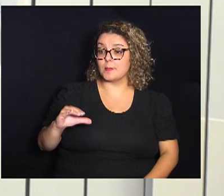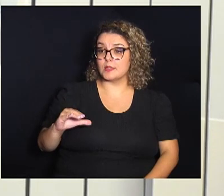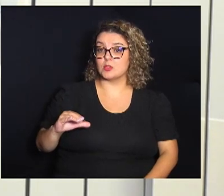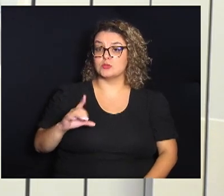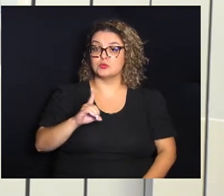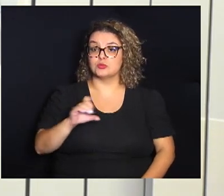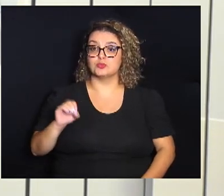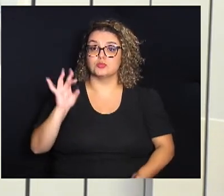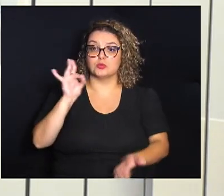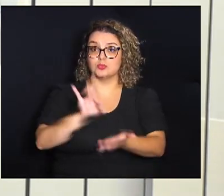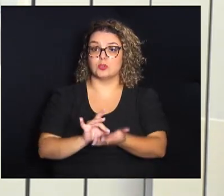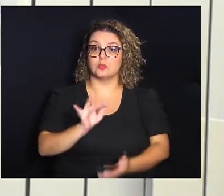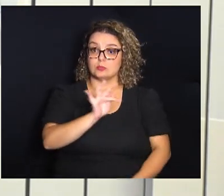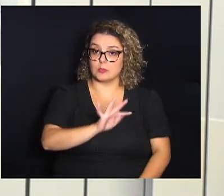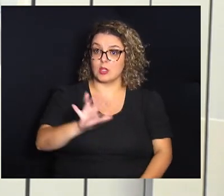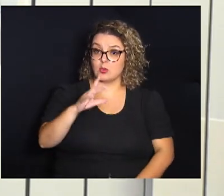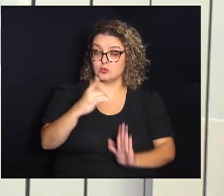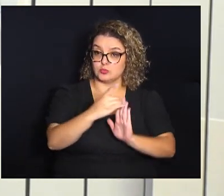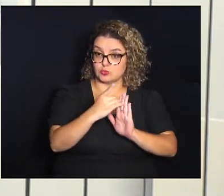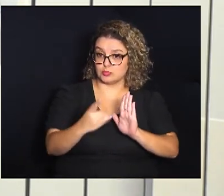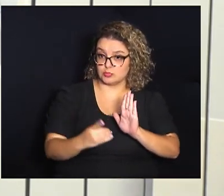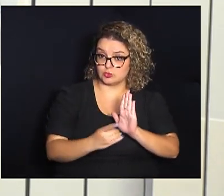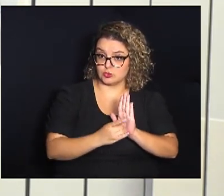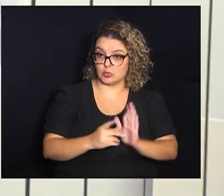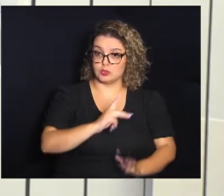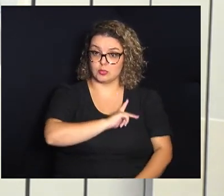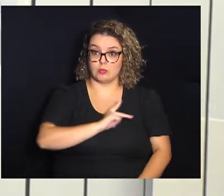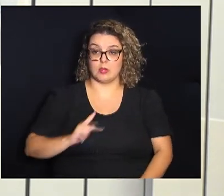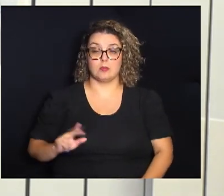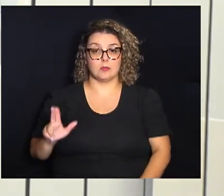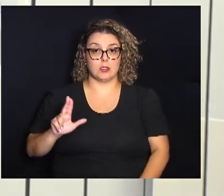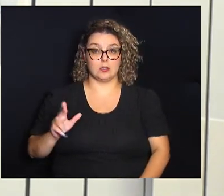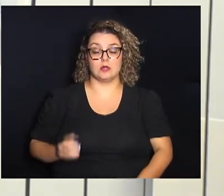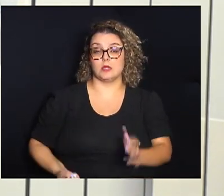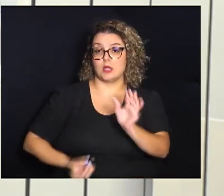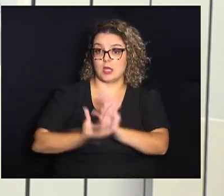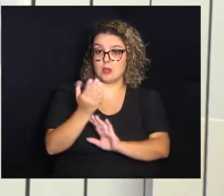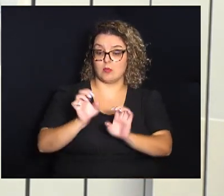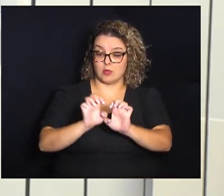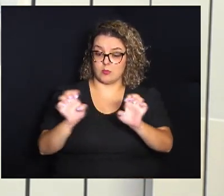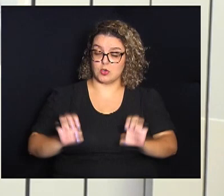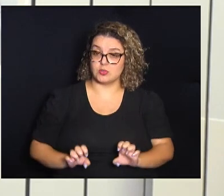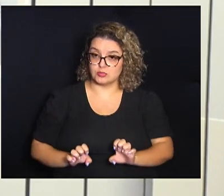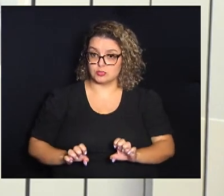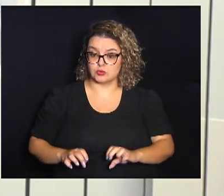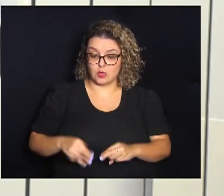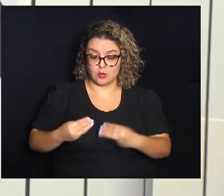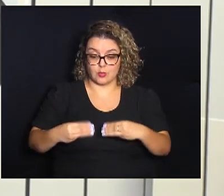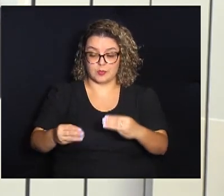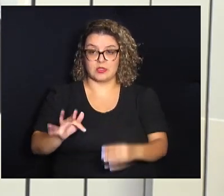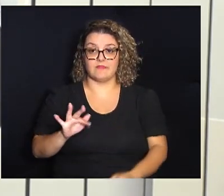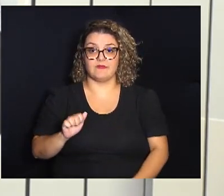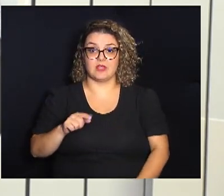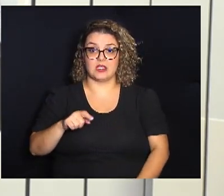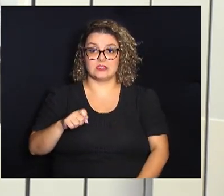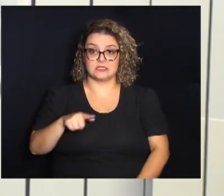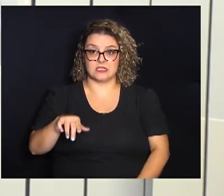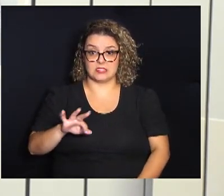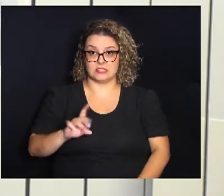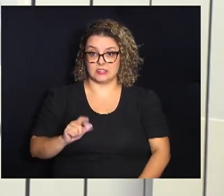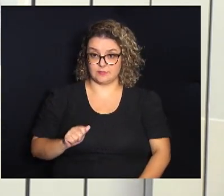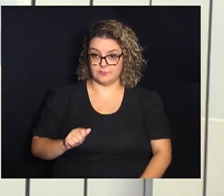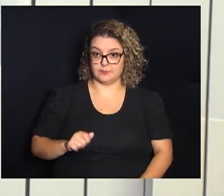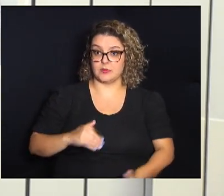da União um decreto do presidente Lula que cria na estrutura do Ministério da Fazenda a Secretaria